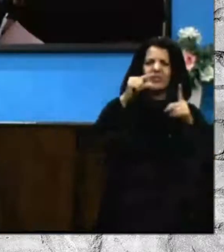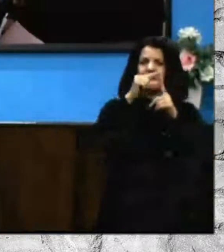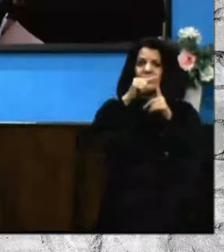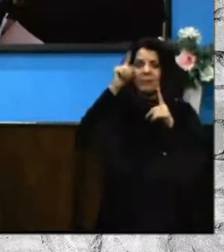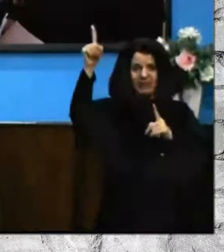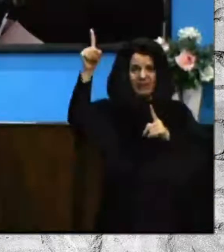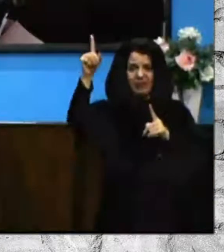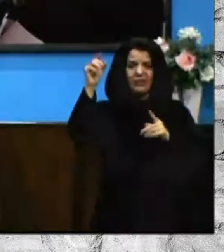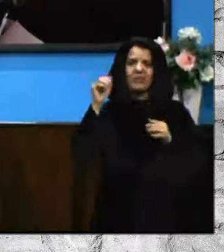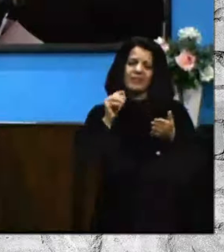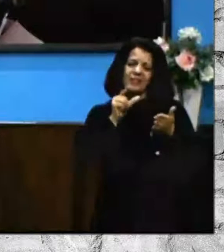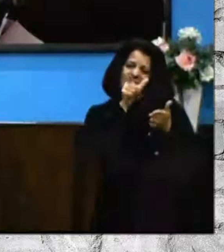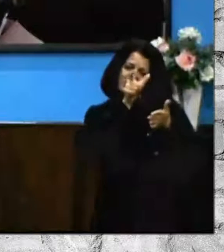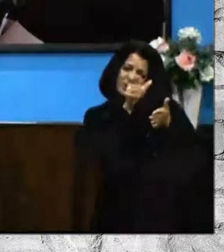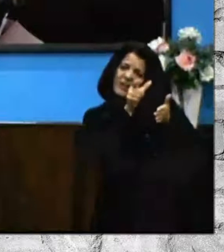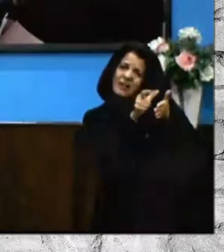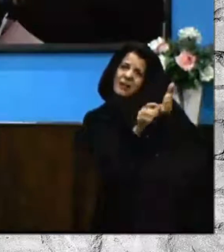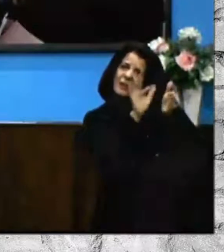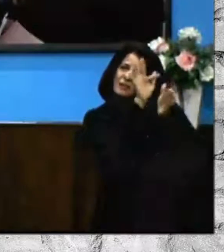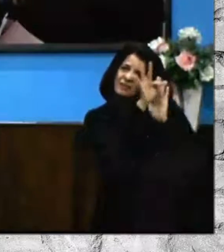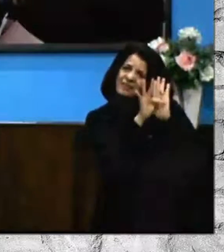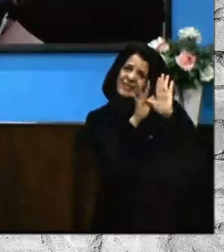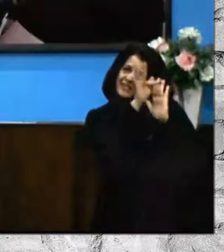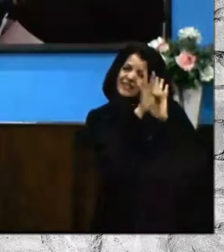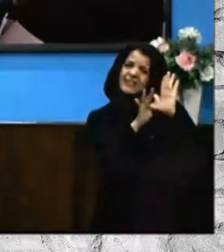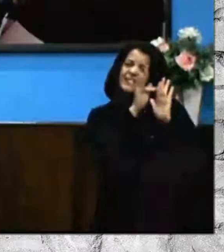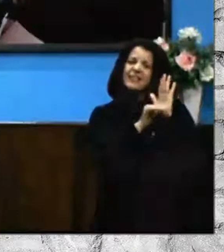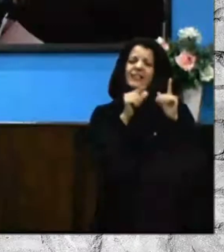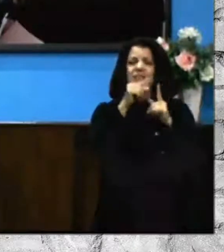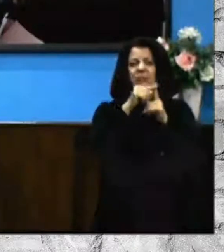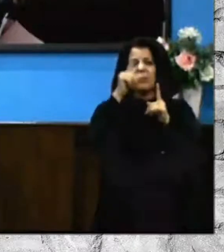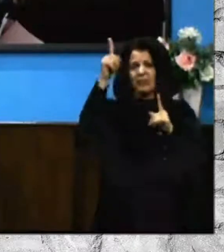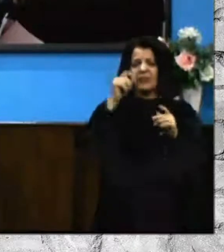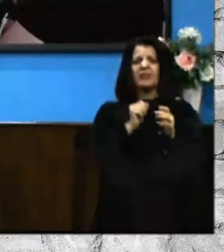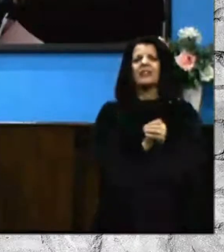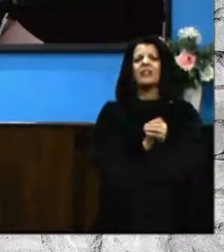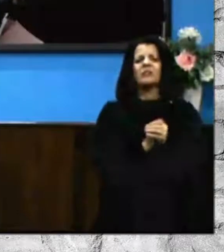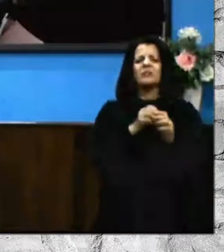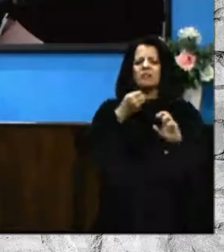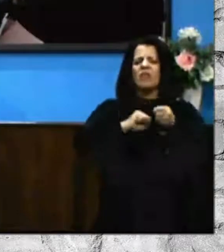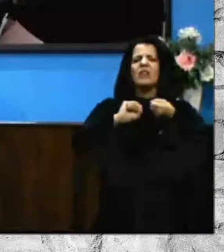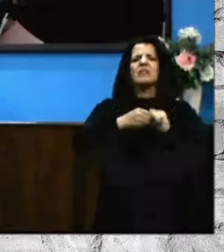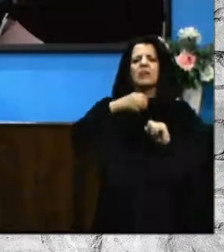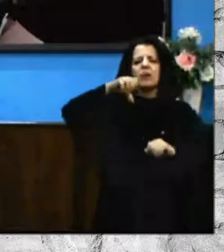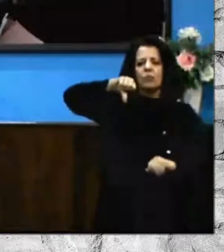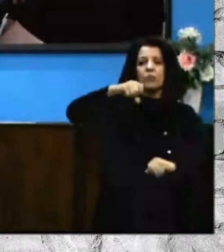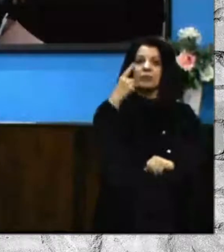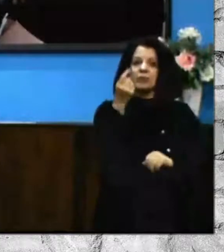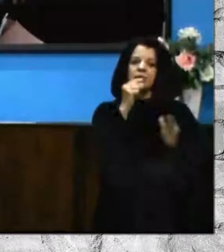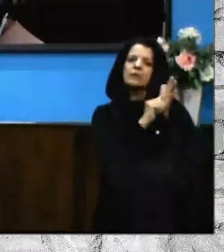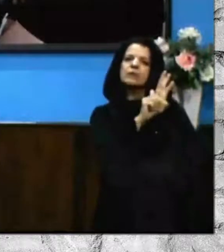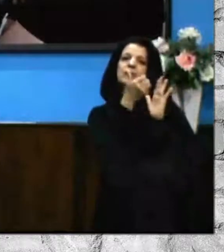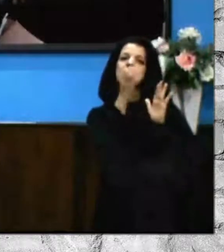exemplo, aliás, é uma passagem que muita gente tem citado recentemente, né? É o Salmo 91:10, que